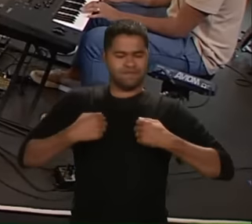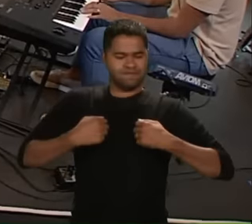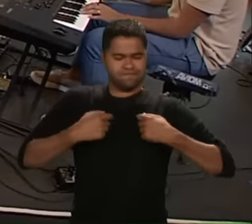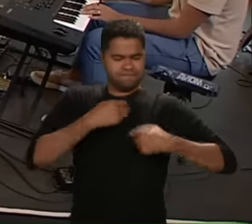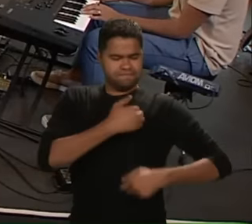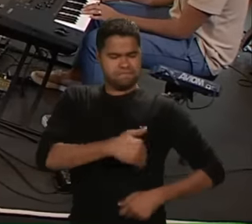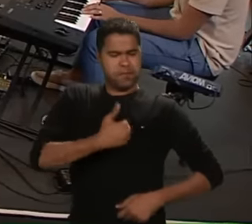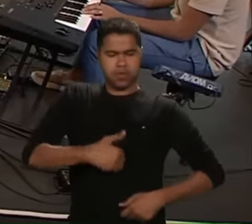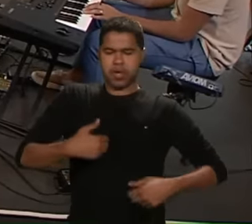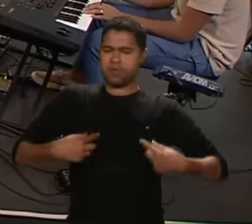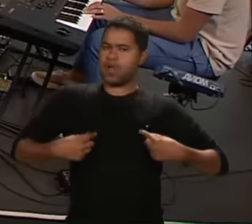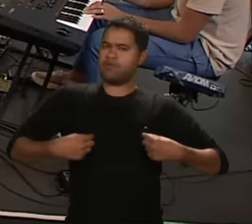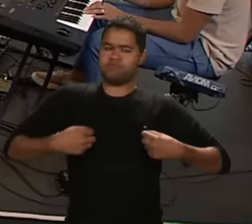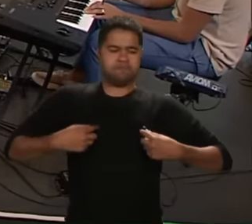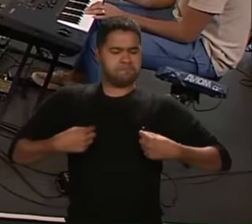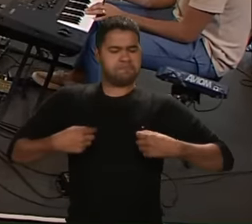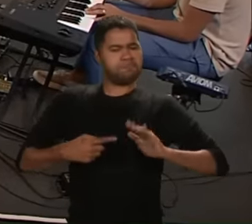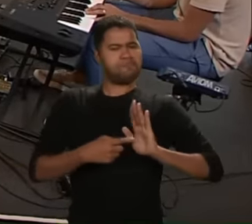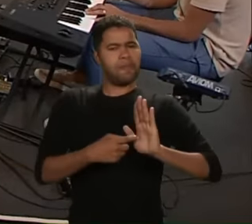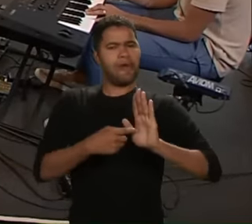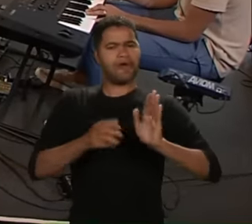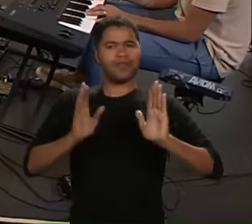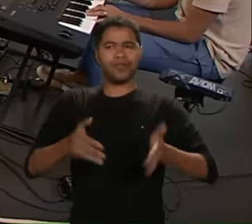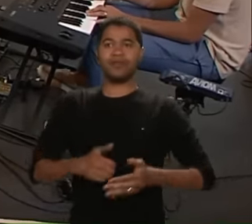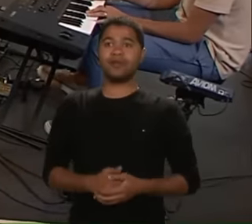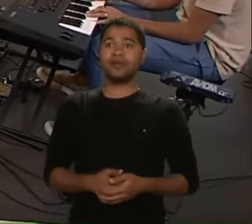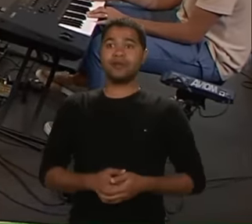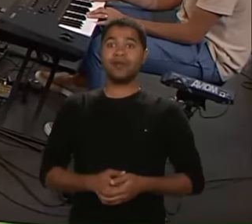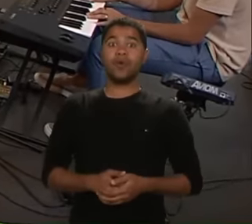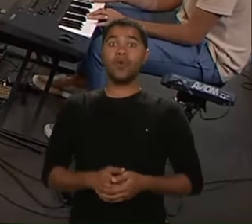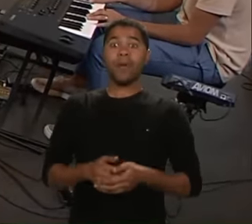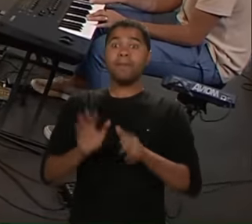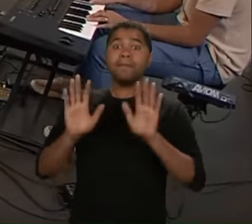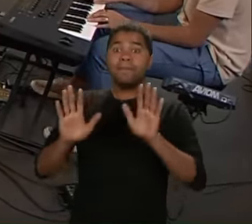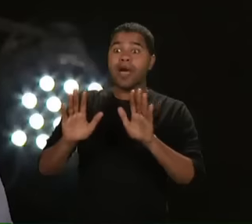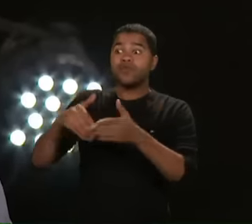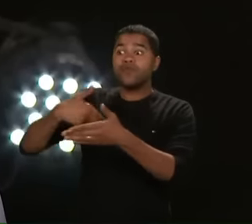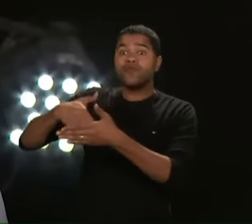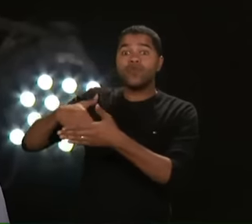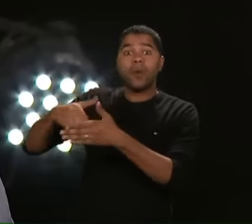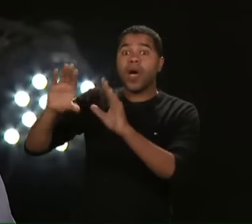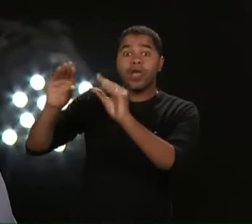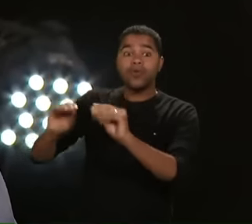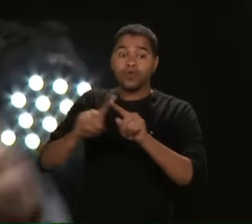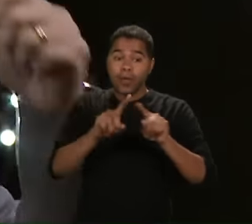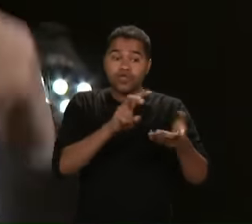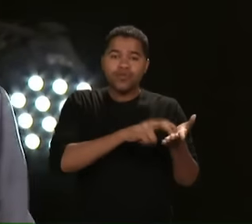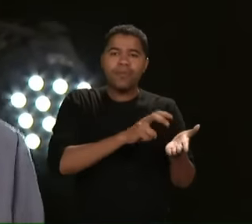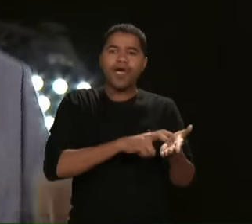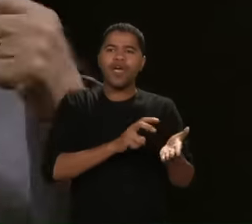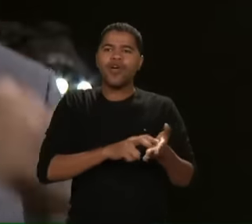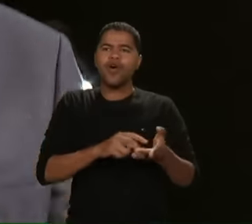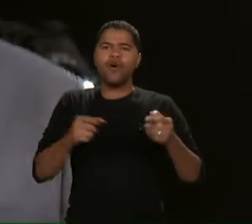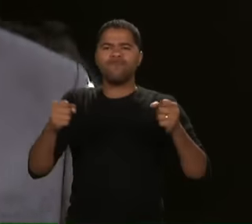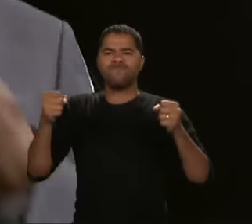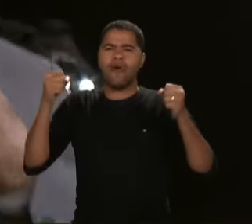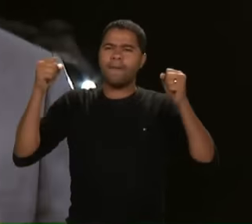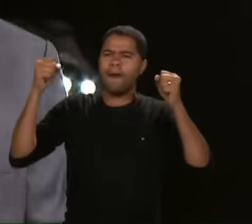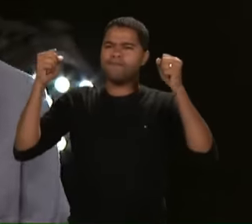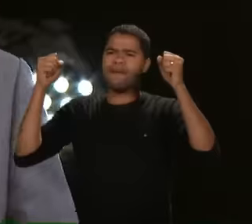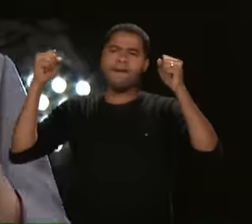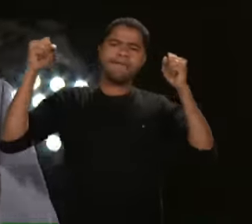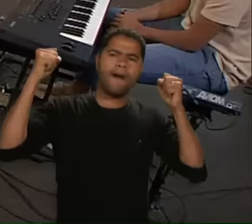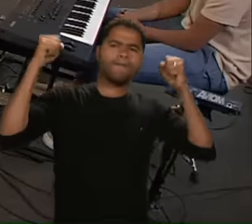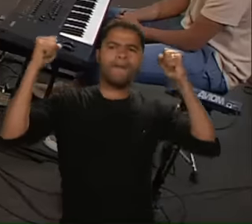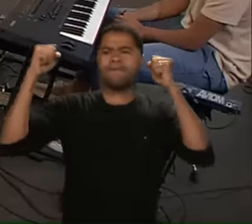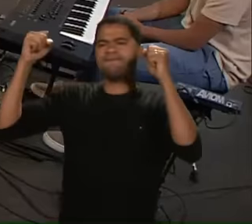vestida a camisa. O jogo vai ser de noite. Eles estão lá. E fica e tal, e toca, e bate